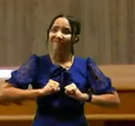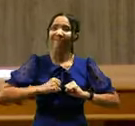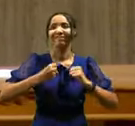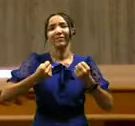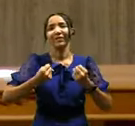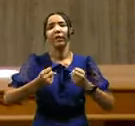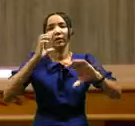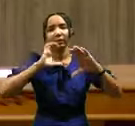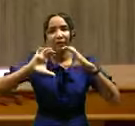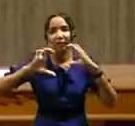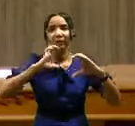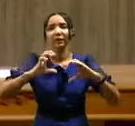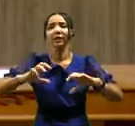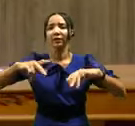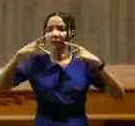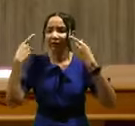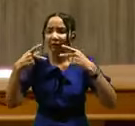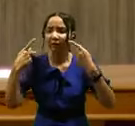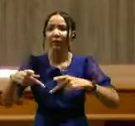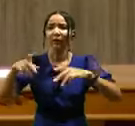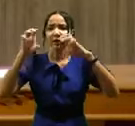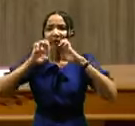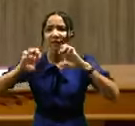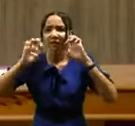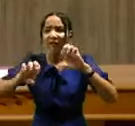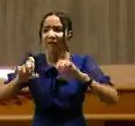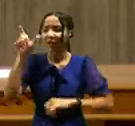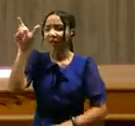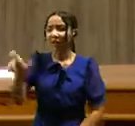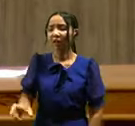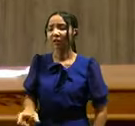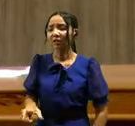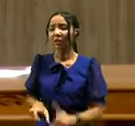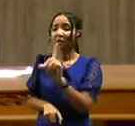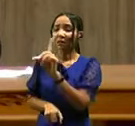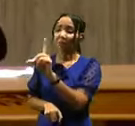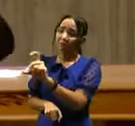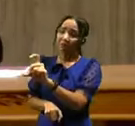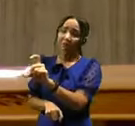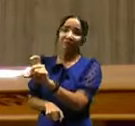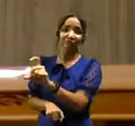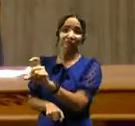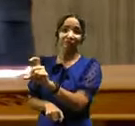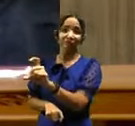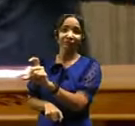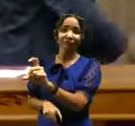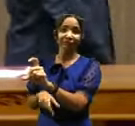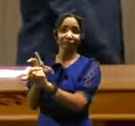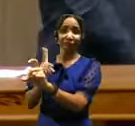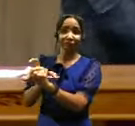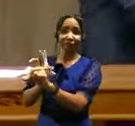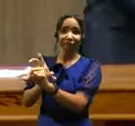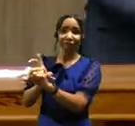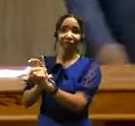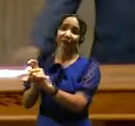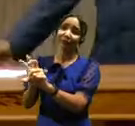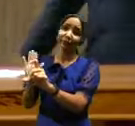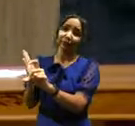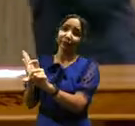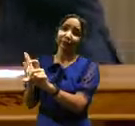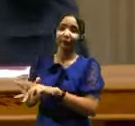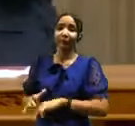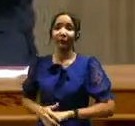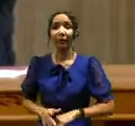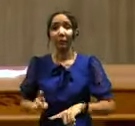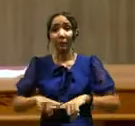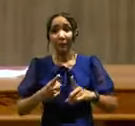ele quando você eu vou te mostrar na Bíblia quando você abre bota na tela Jorge quando você abr A sua